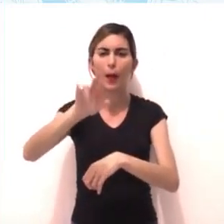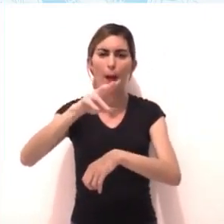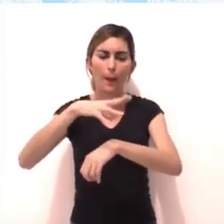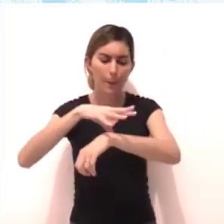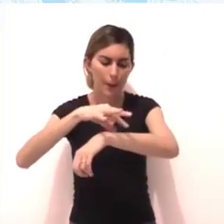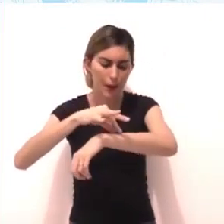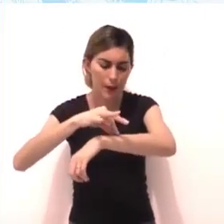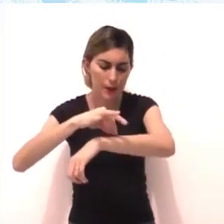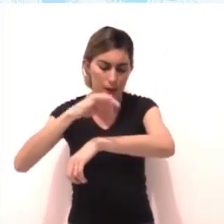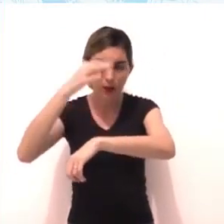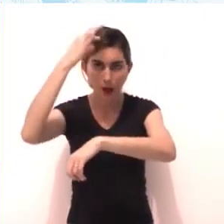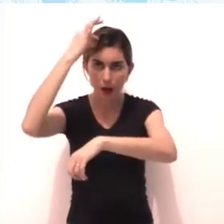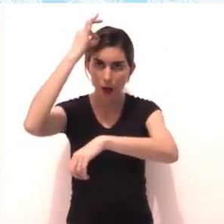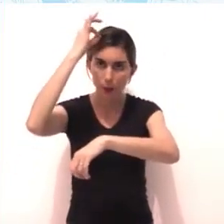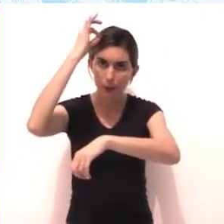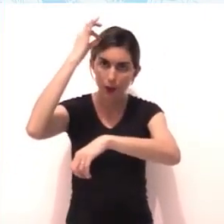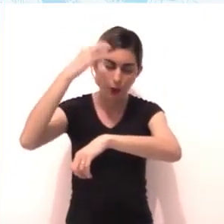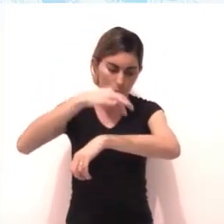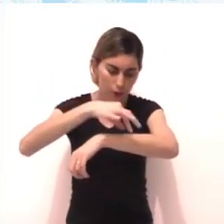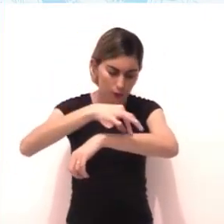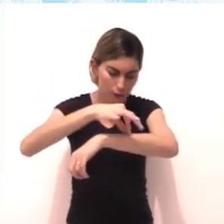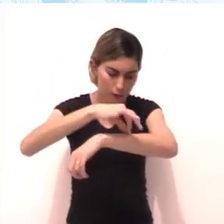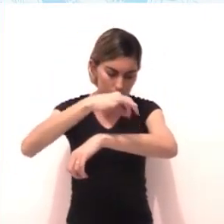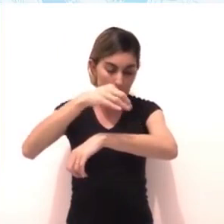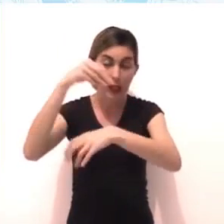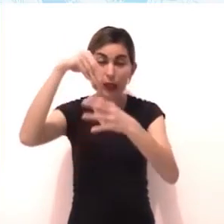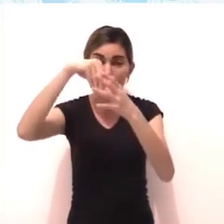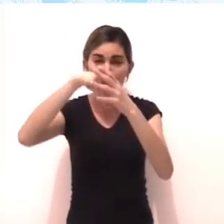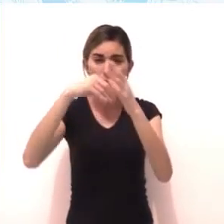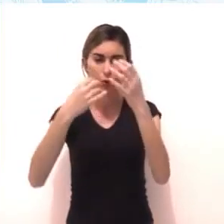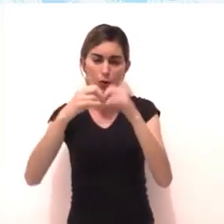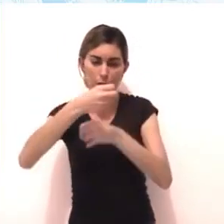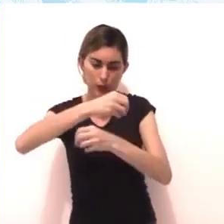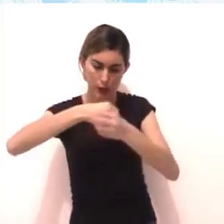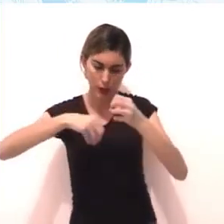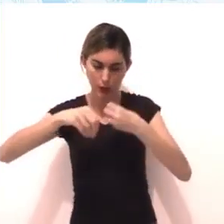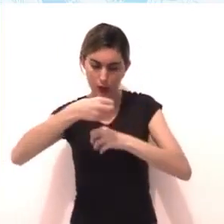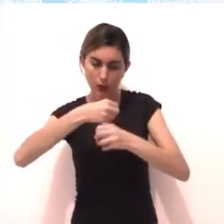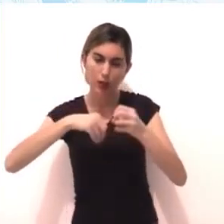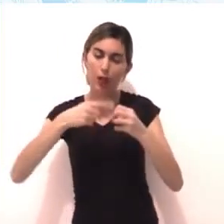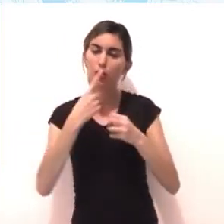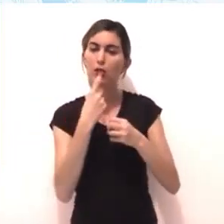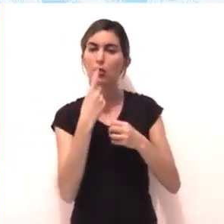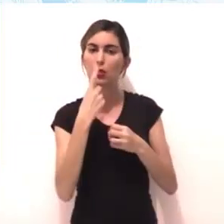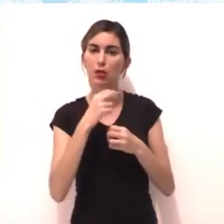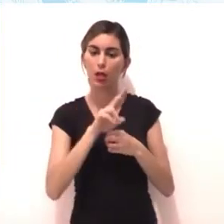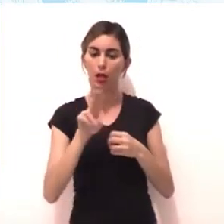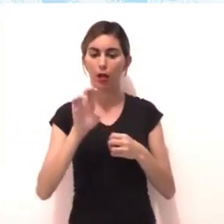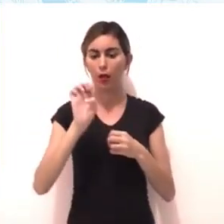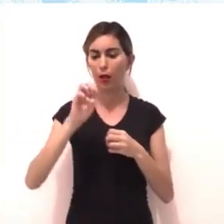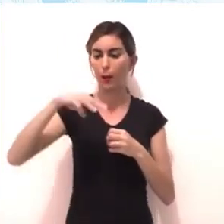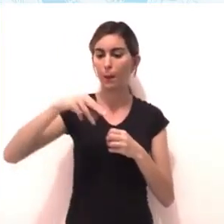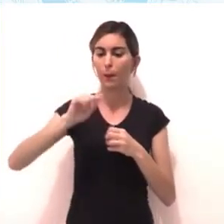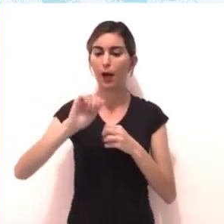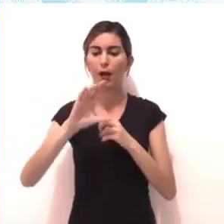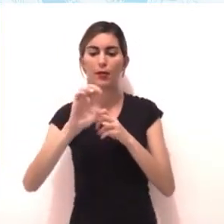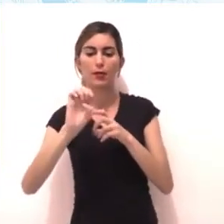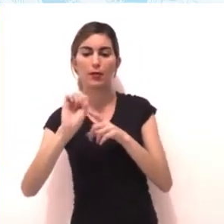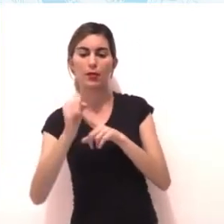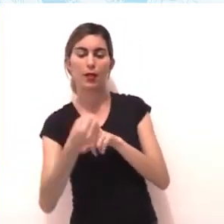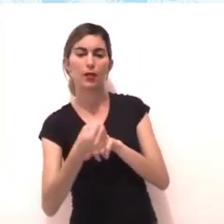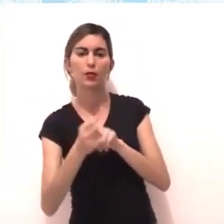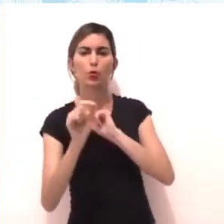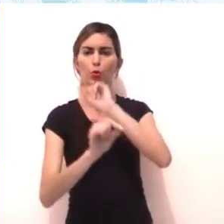espessura de um cabelo. Então, dentro desse vaso, passam as células sanguíneas chamadas hemácias. O que